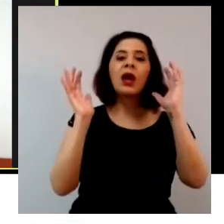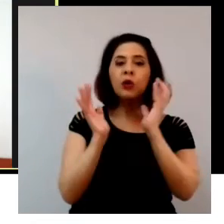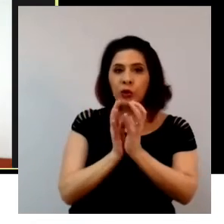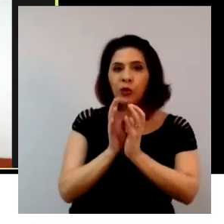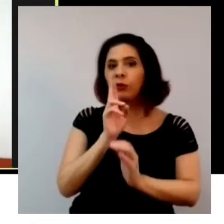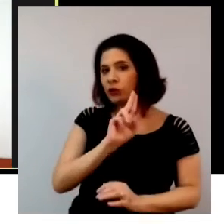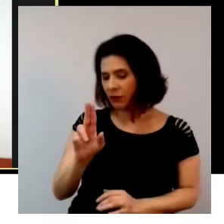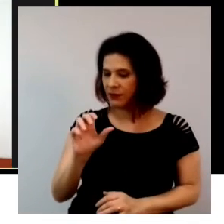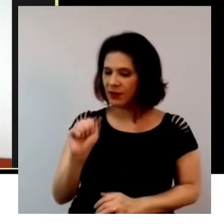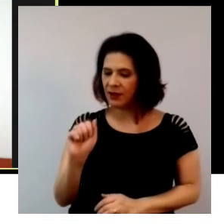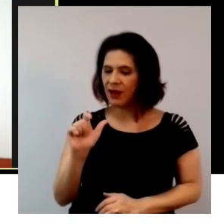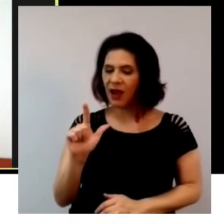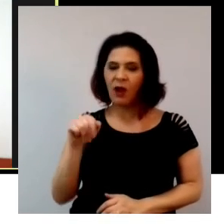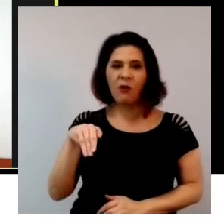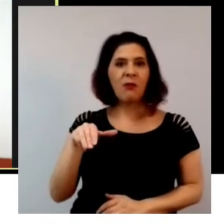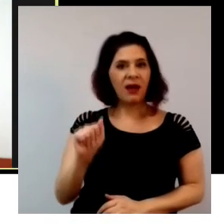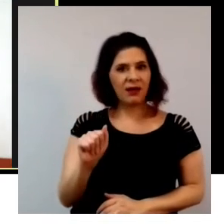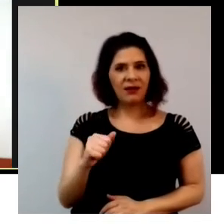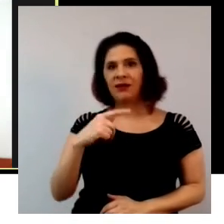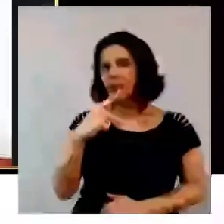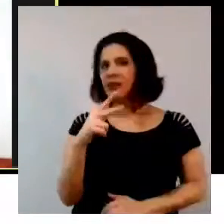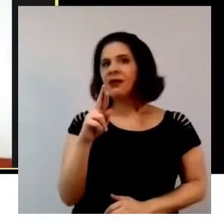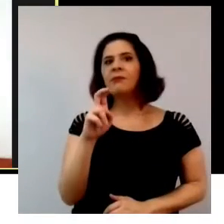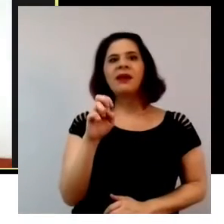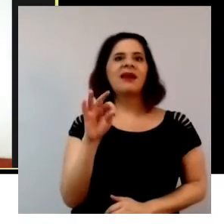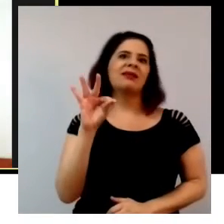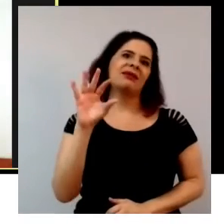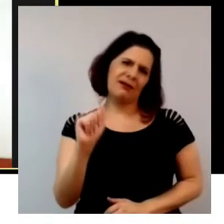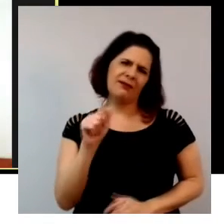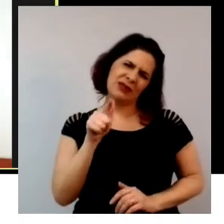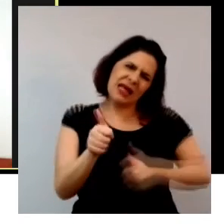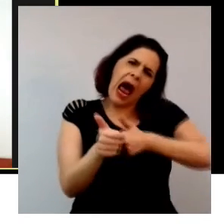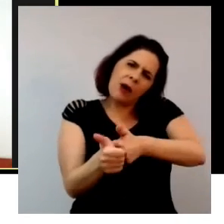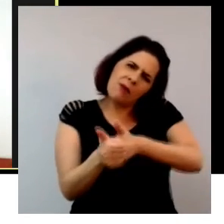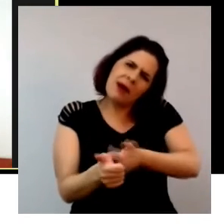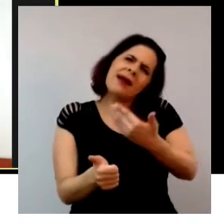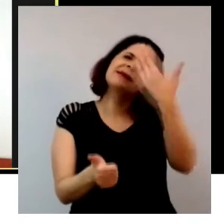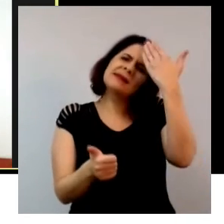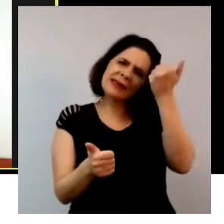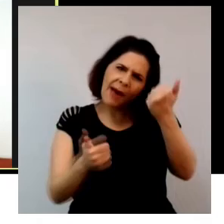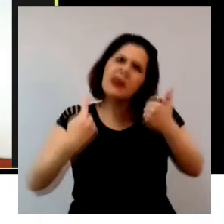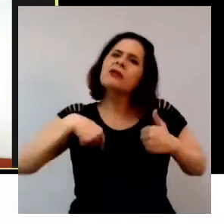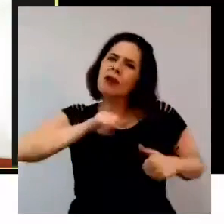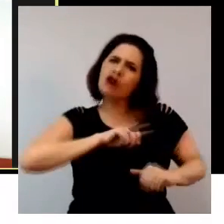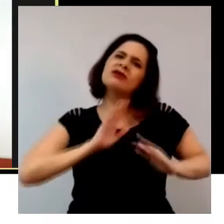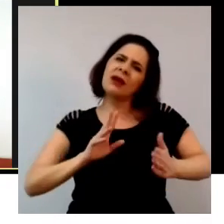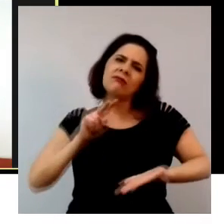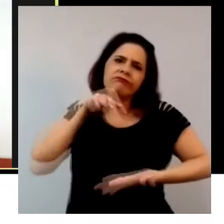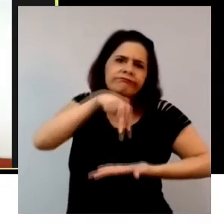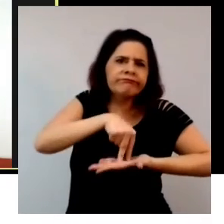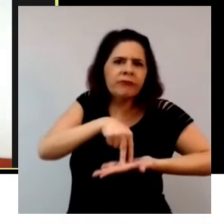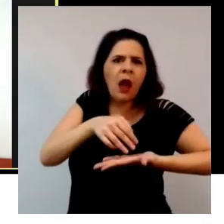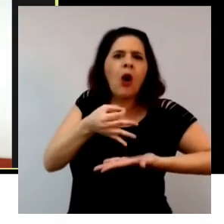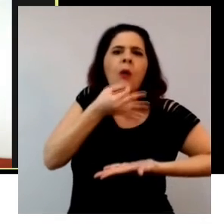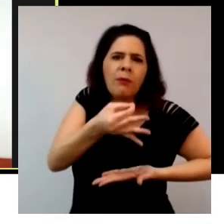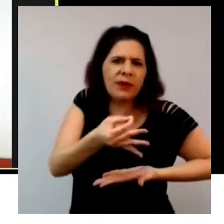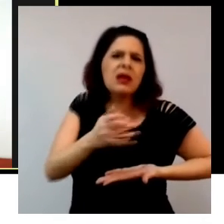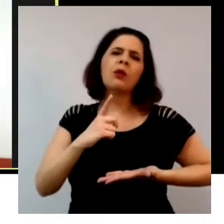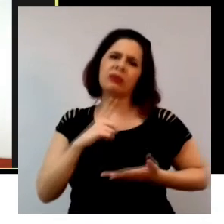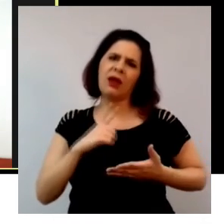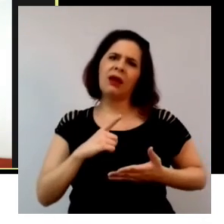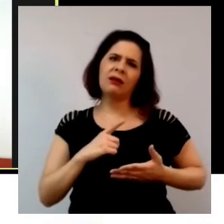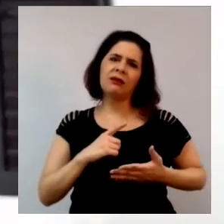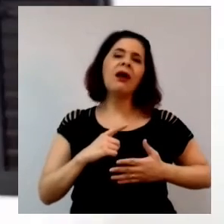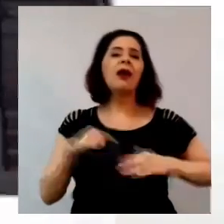quem acompanha a gente já percebe que a gente já está falando de um lugar, né? Tem um pouco também da